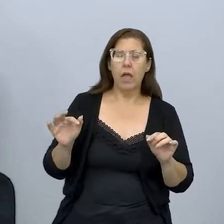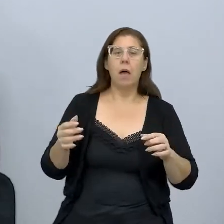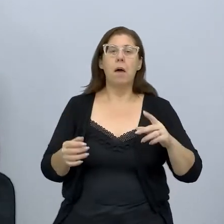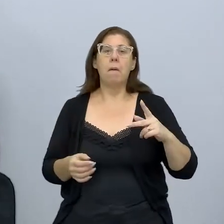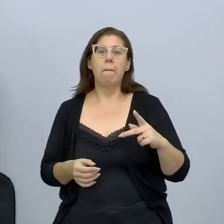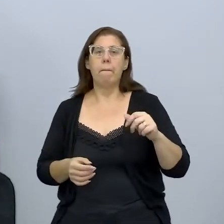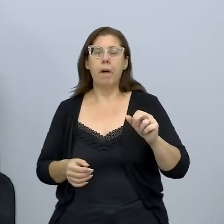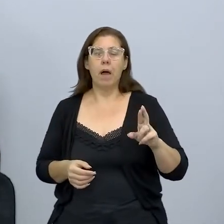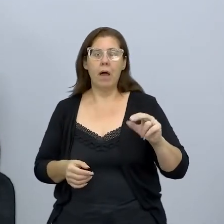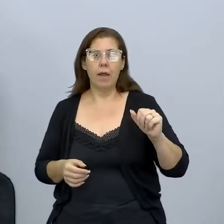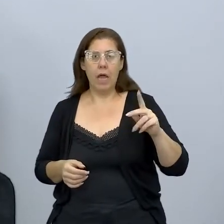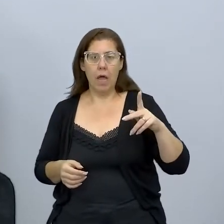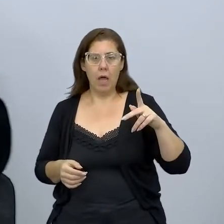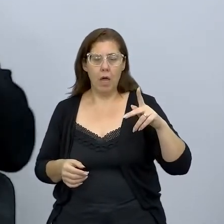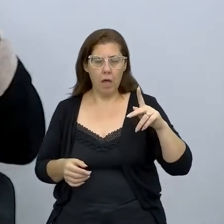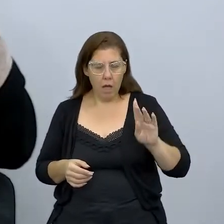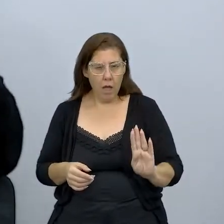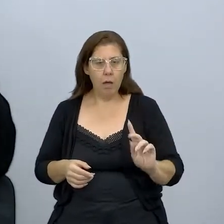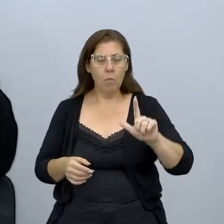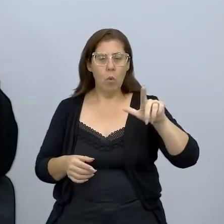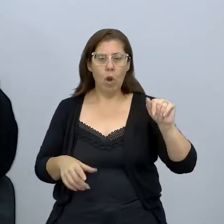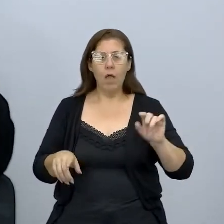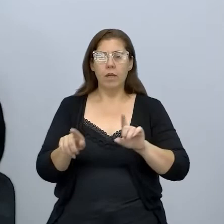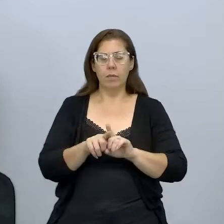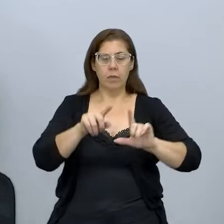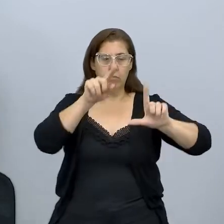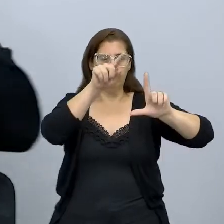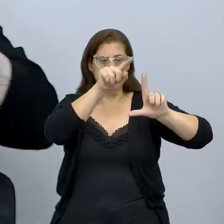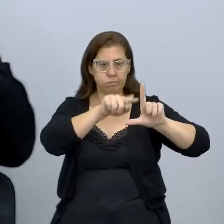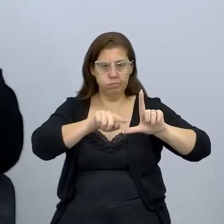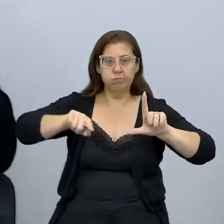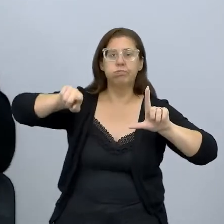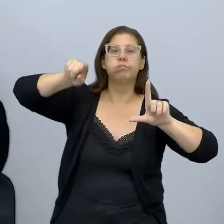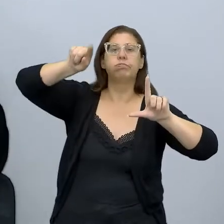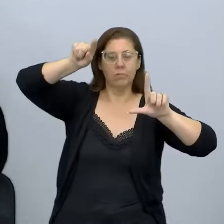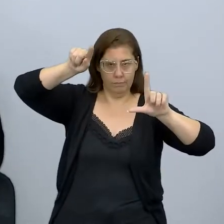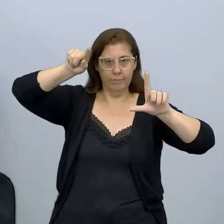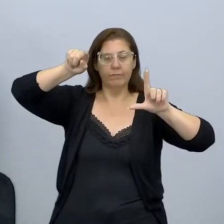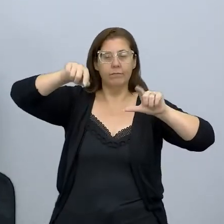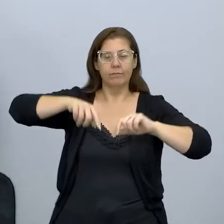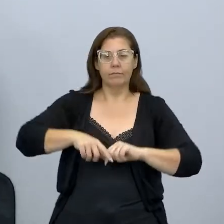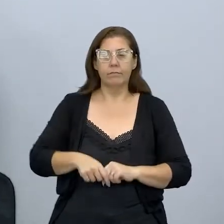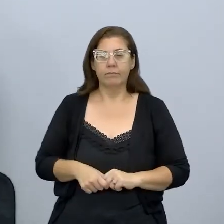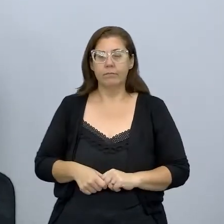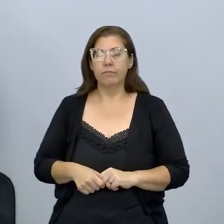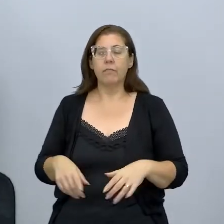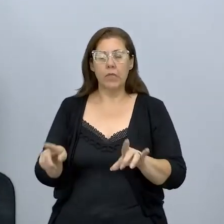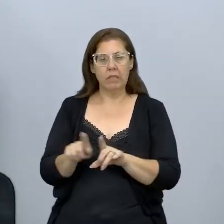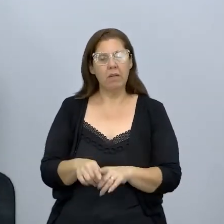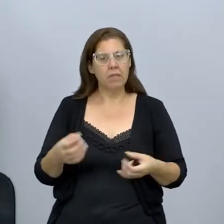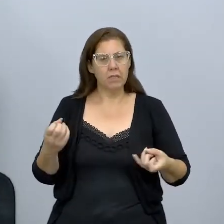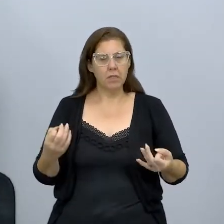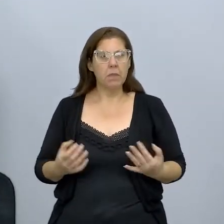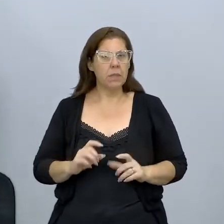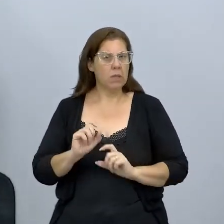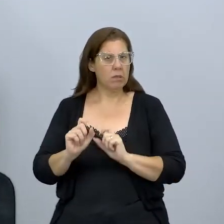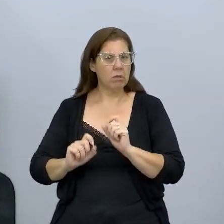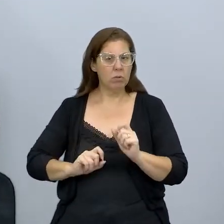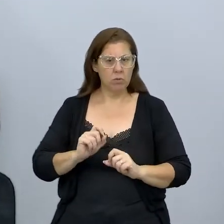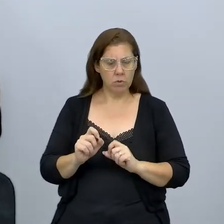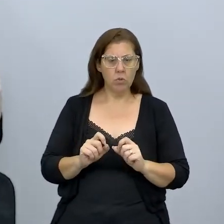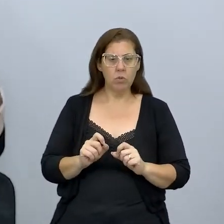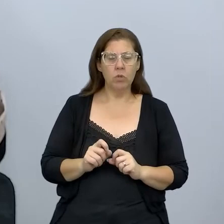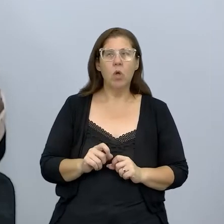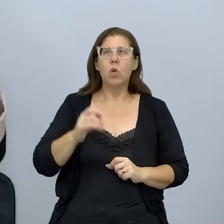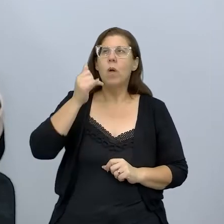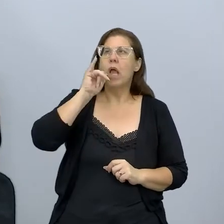parábolas, a gente falou de exponenciais, que são aquelas curvas, né, que não encostam no zero, né? E a gente estava falando sobre o consumo